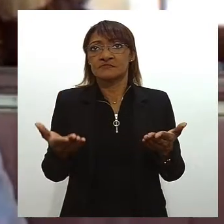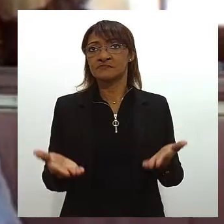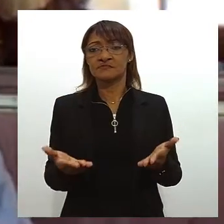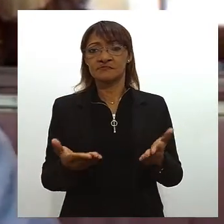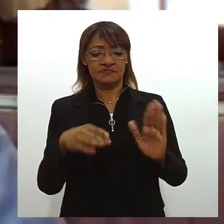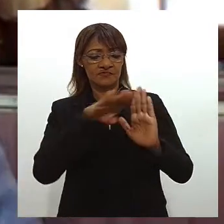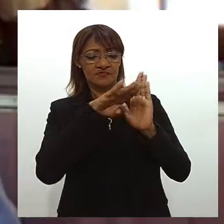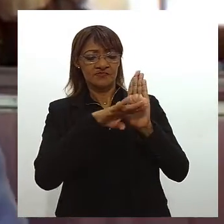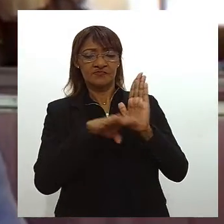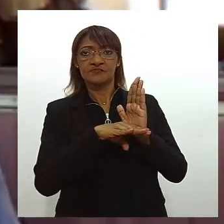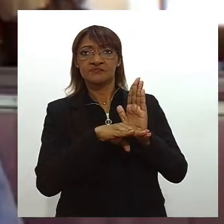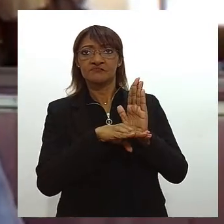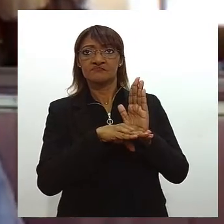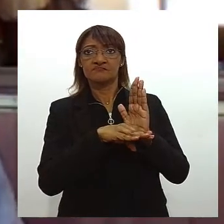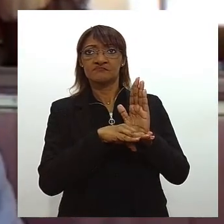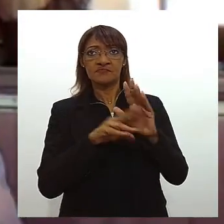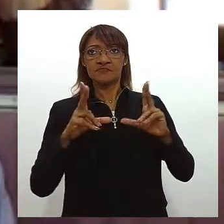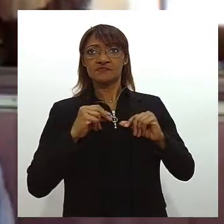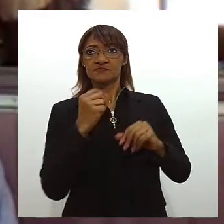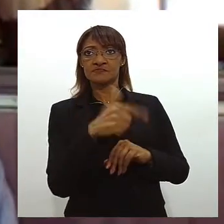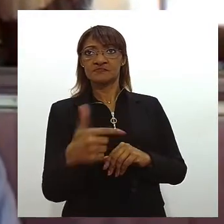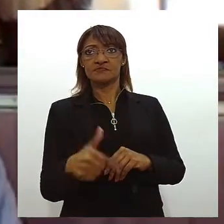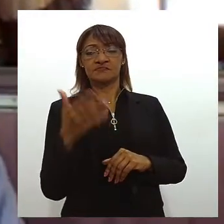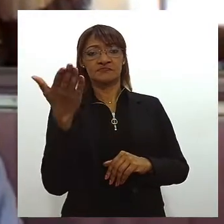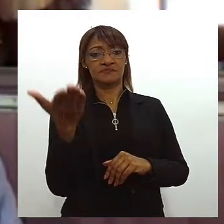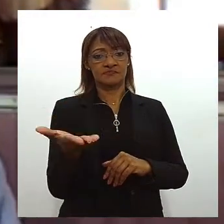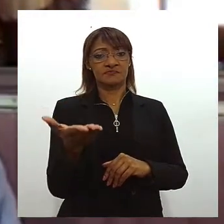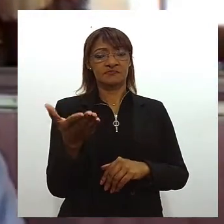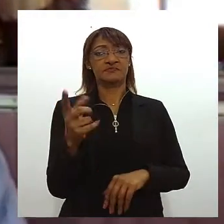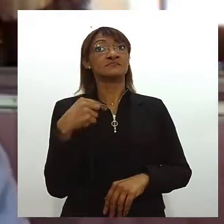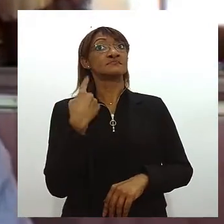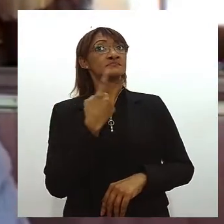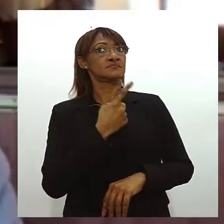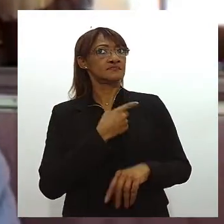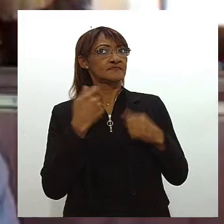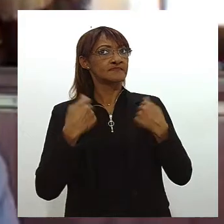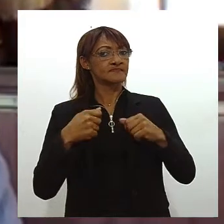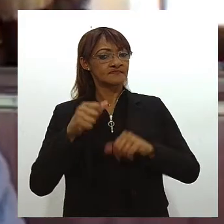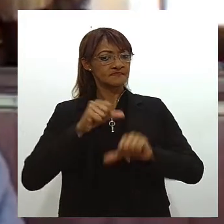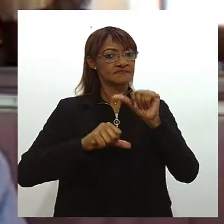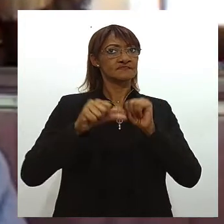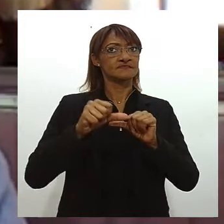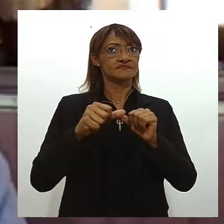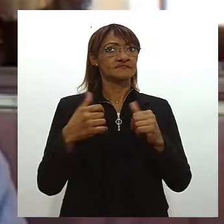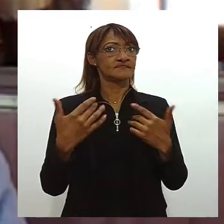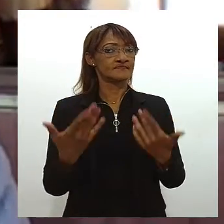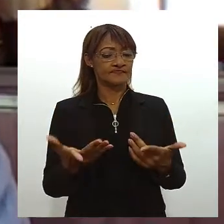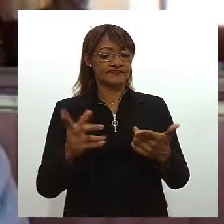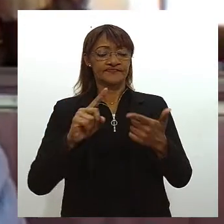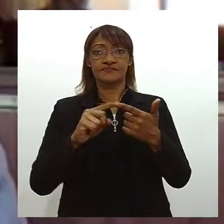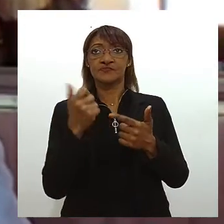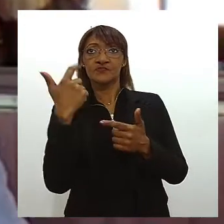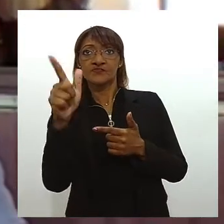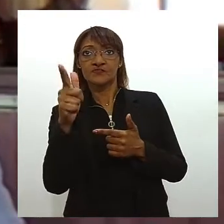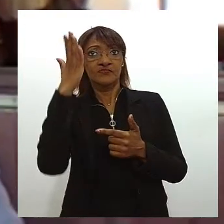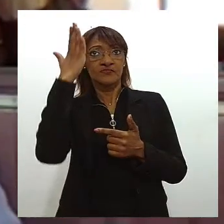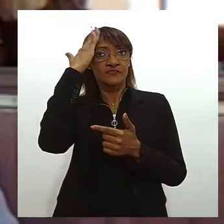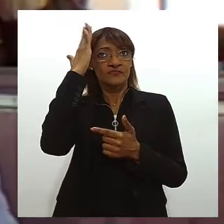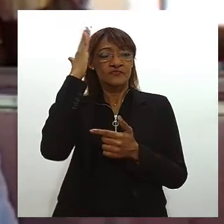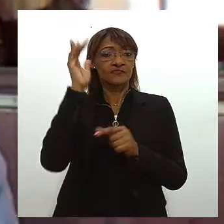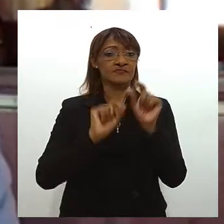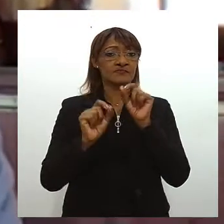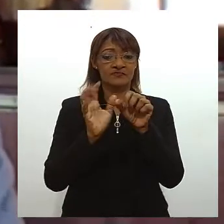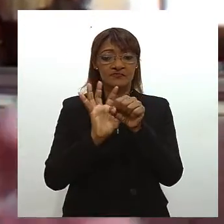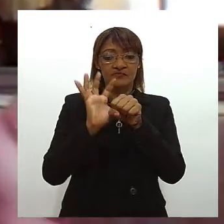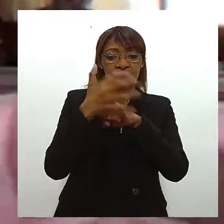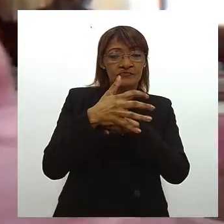Plano Nacional de Imunização. Né? Essa é uma coisa que nós precisamos avançar. Outra coisa que nós precisamos entender é que a Covid não